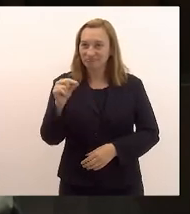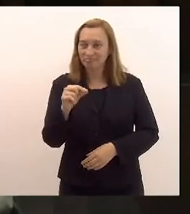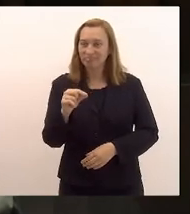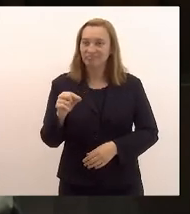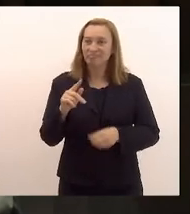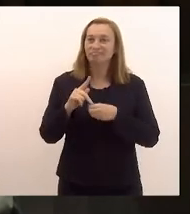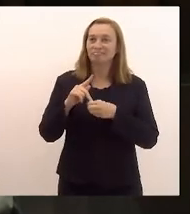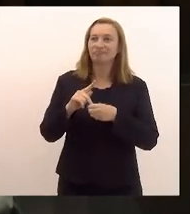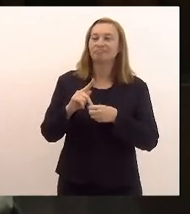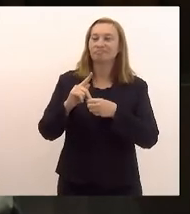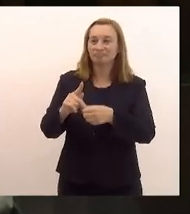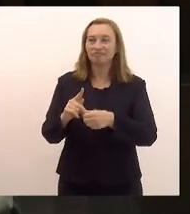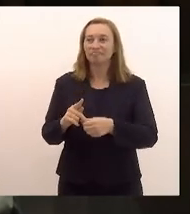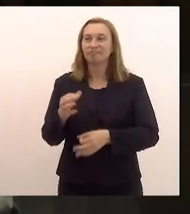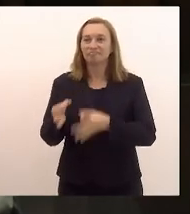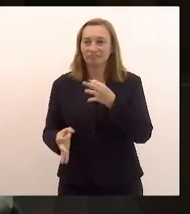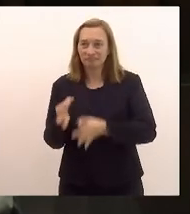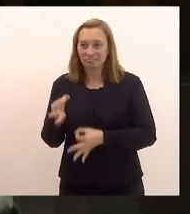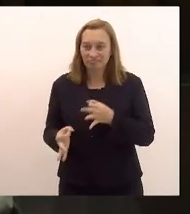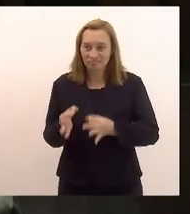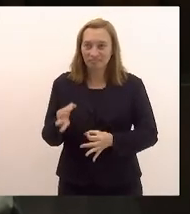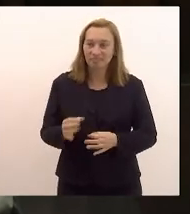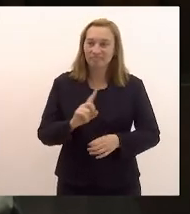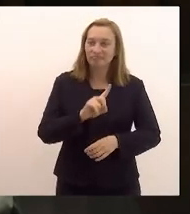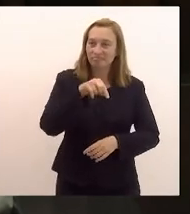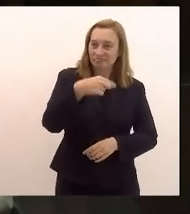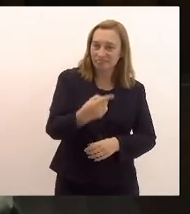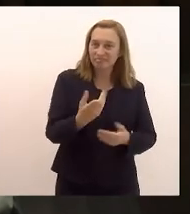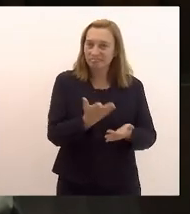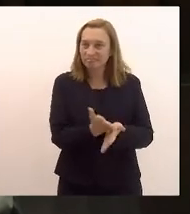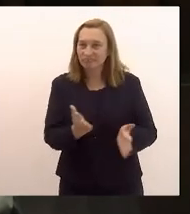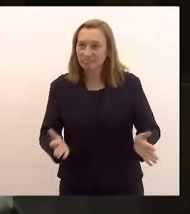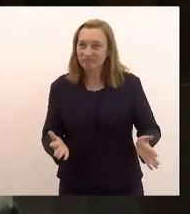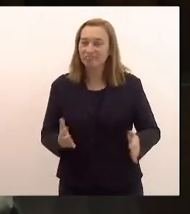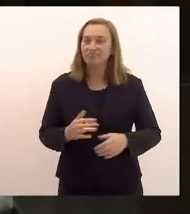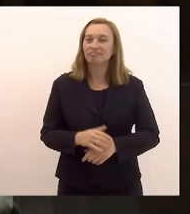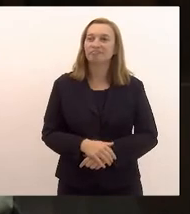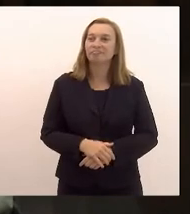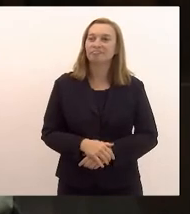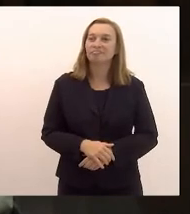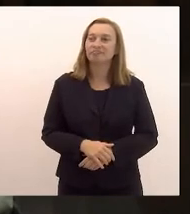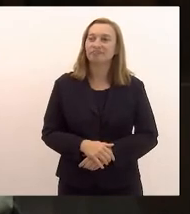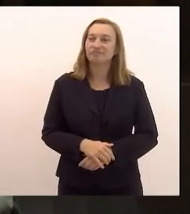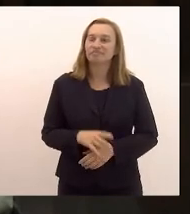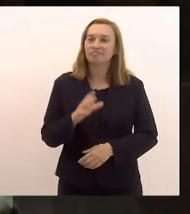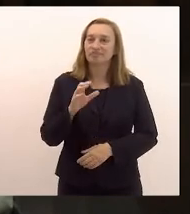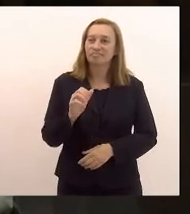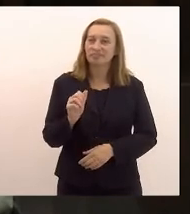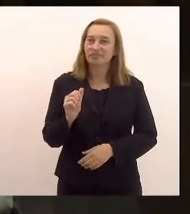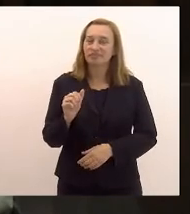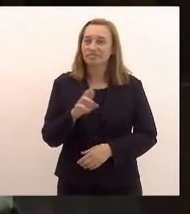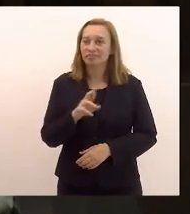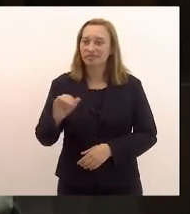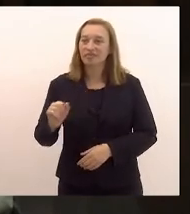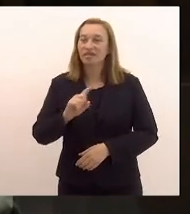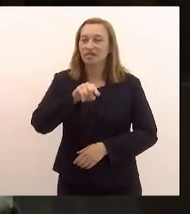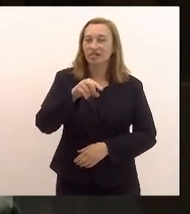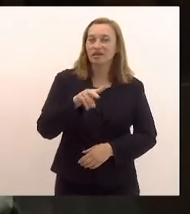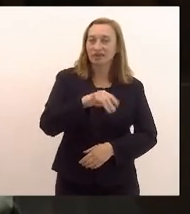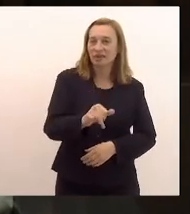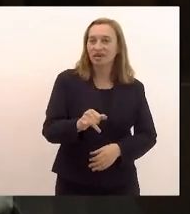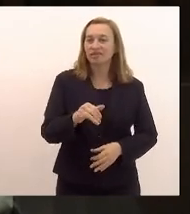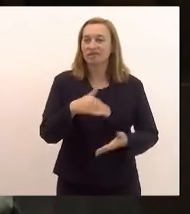promotor de justiça depois da Procurador de Justiça aí com a fusão acaba essa carreira a inicial do Ministério Público vai para a